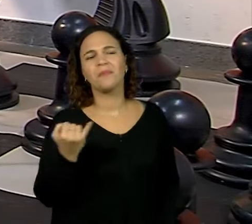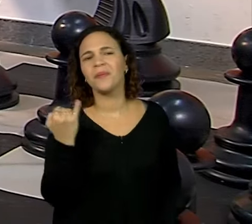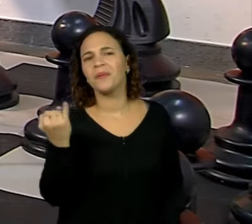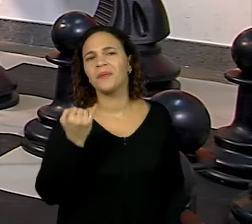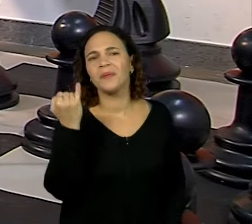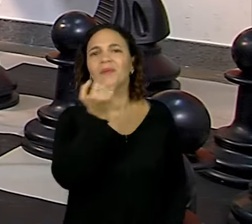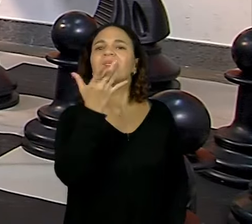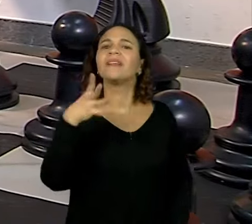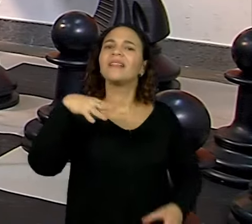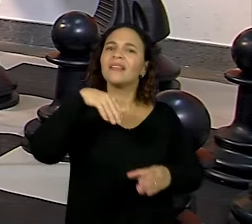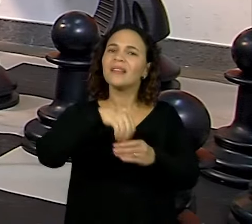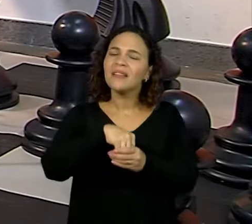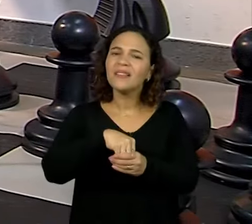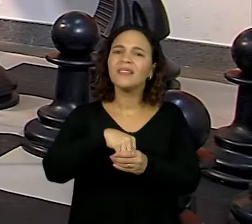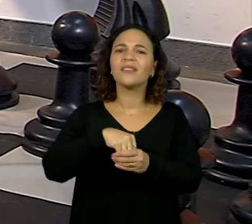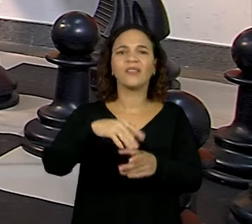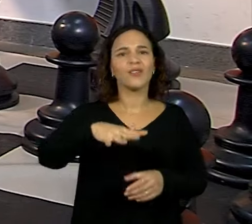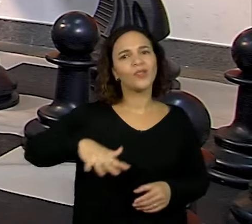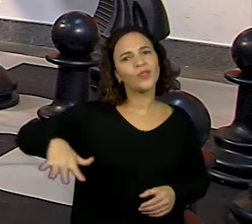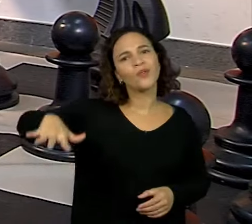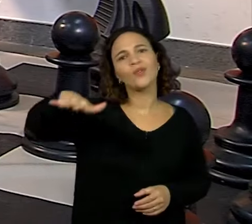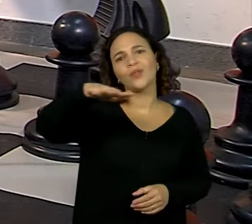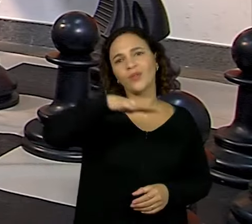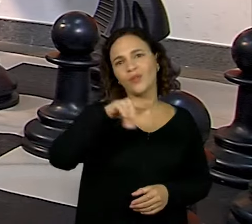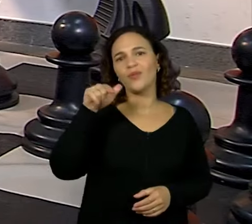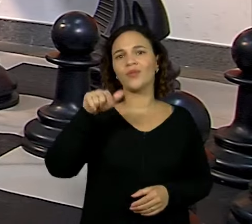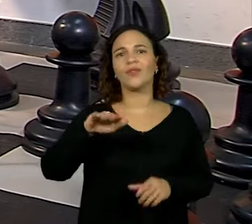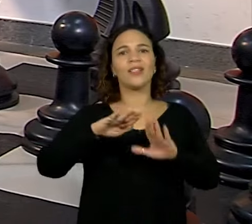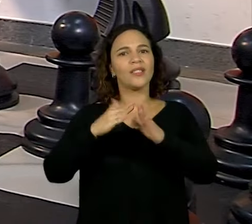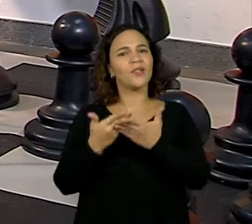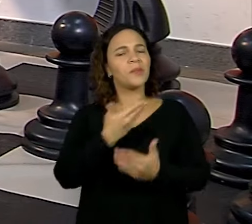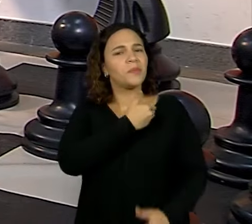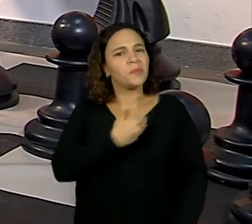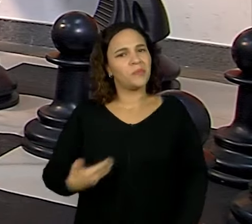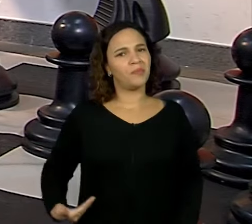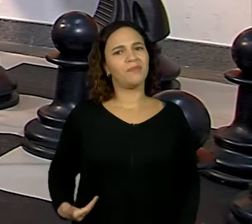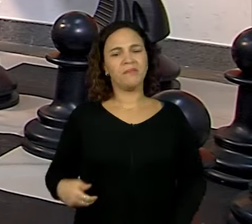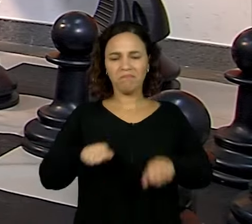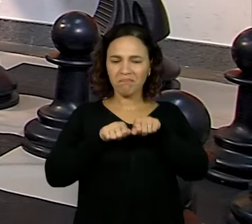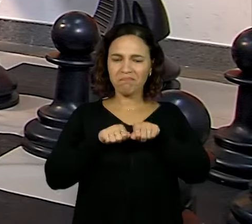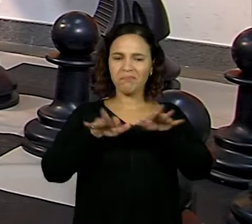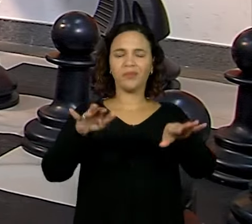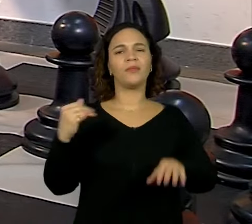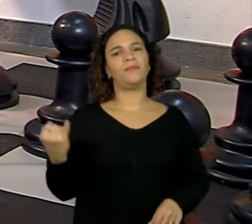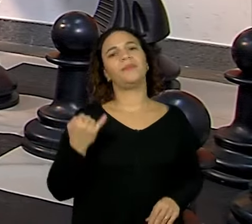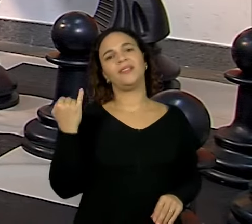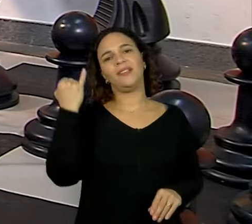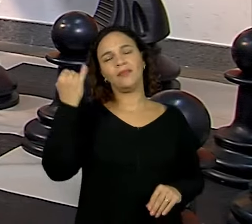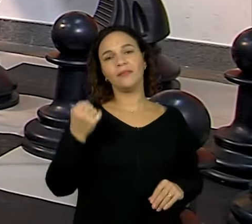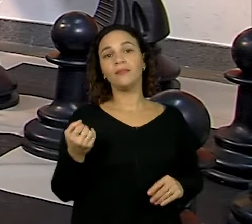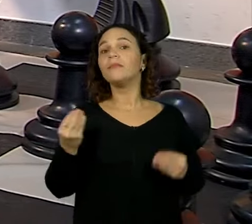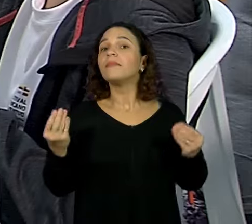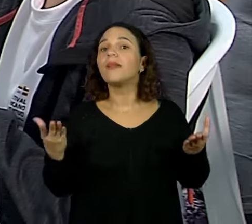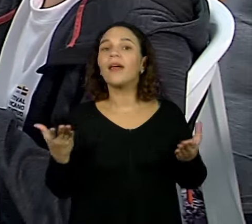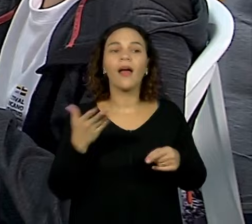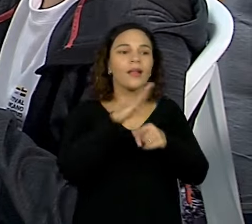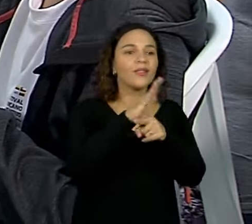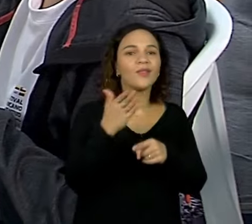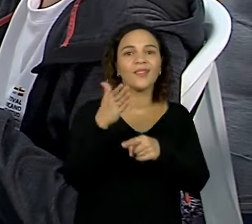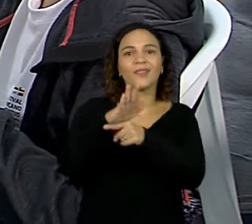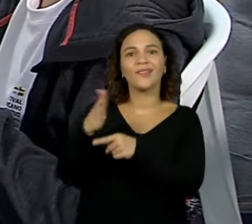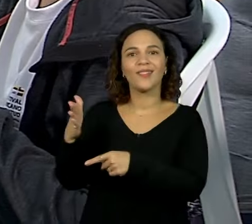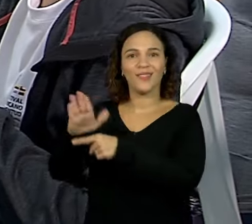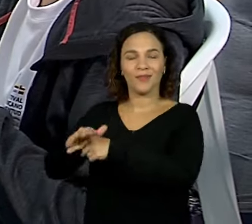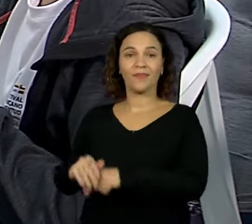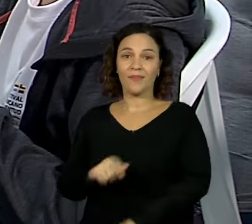dentro da rede, de mestres em geral, dentro da rede, até porque eles vêm para ajudar muita gente.